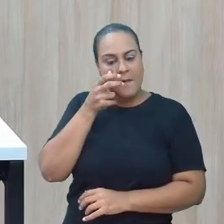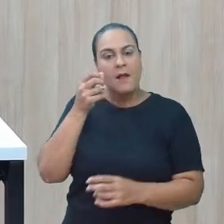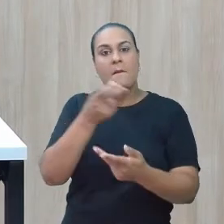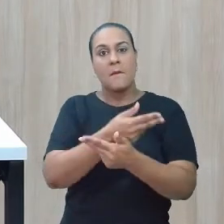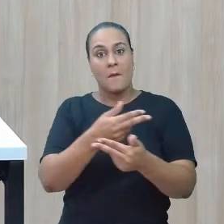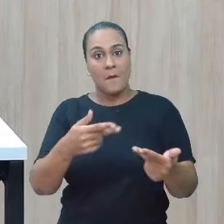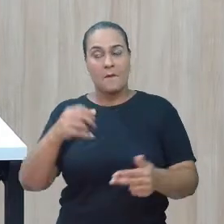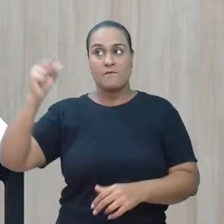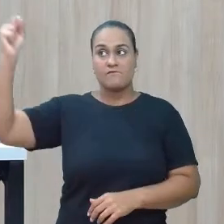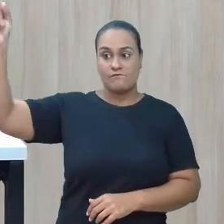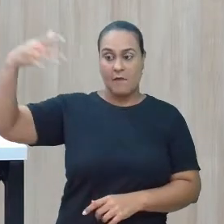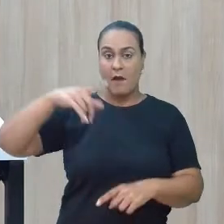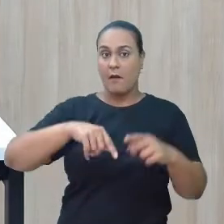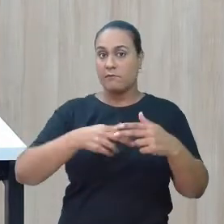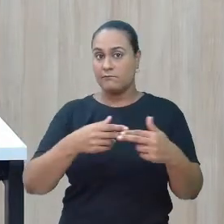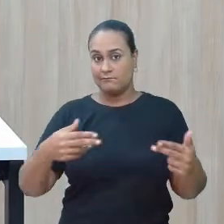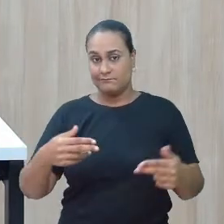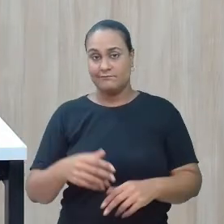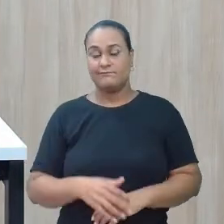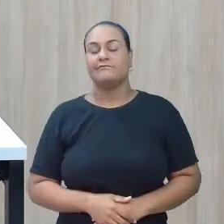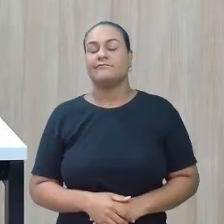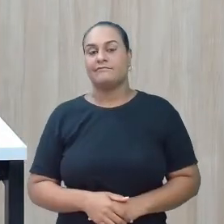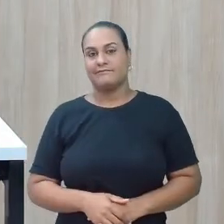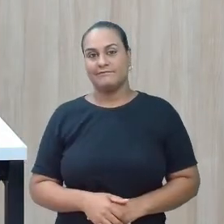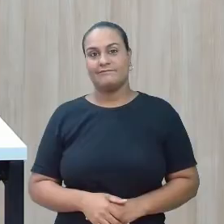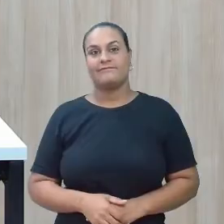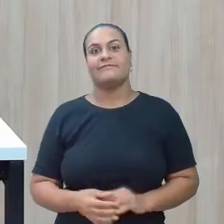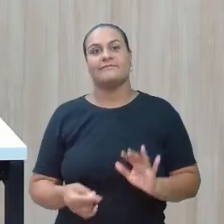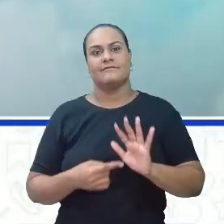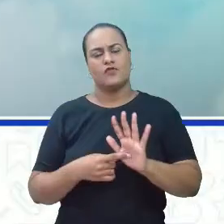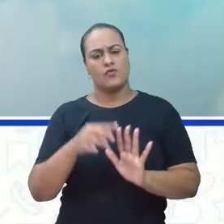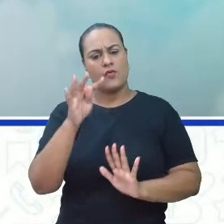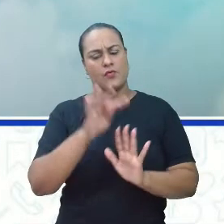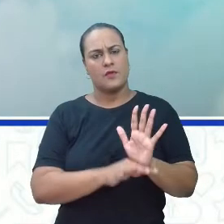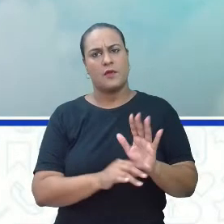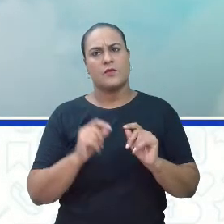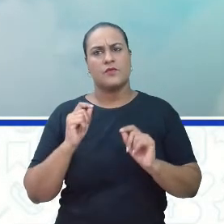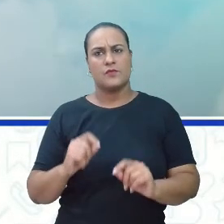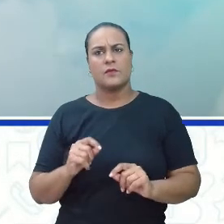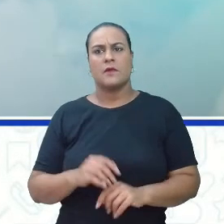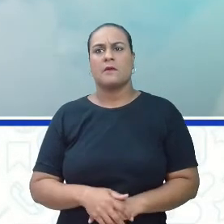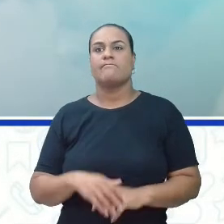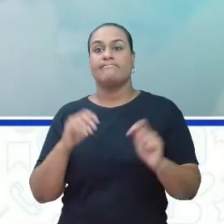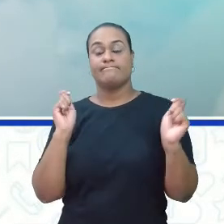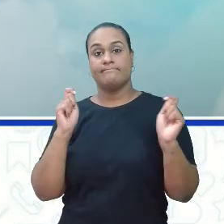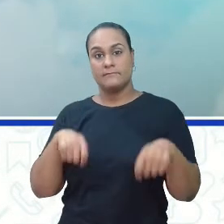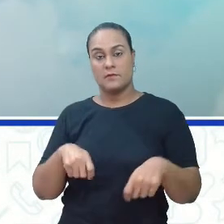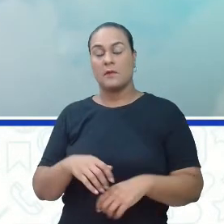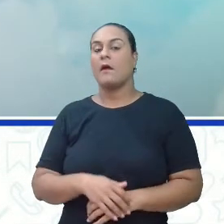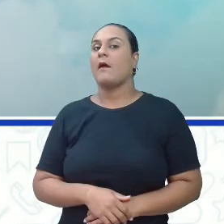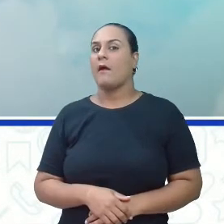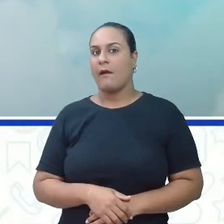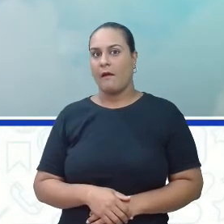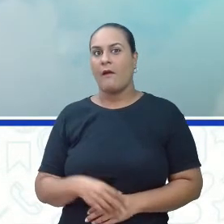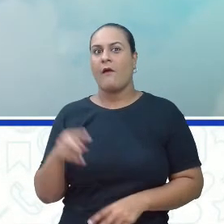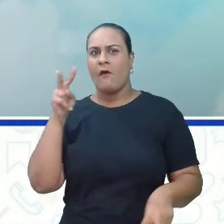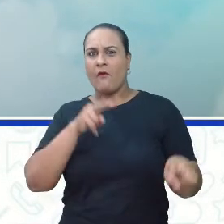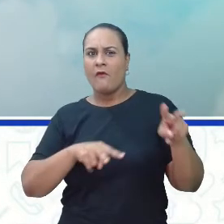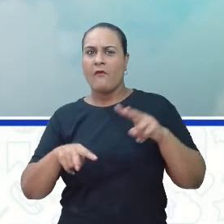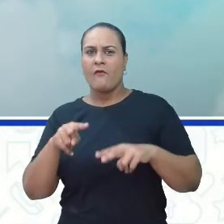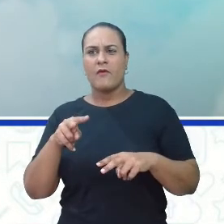aí desse objeto. Então aí eu trago esse pequeno texto falando que é possível enxergar a luz